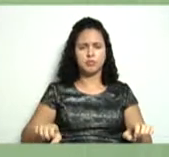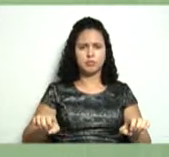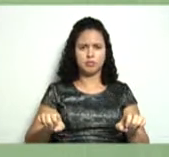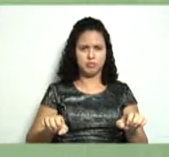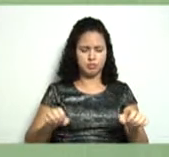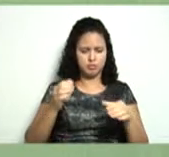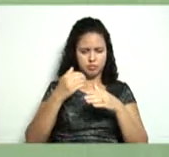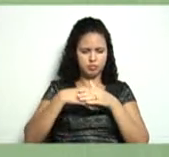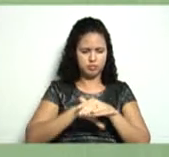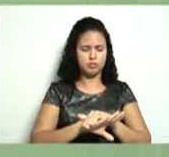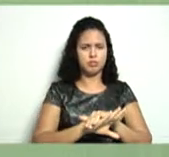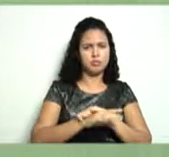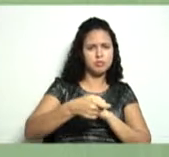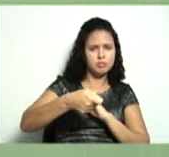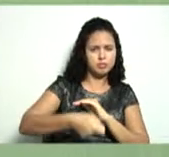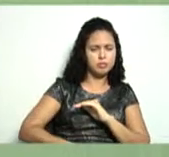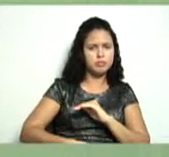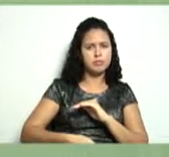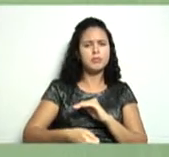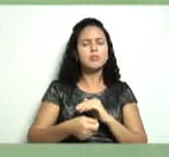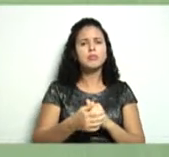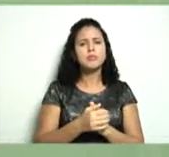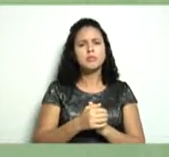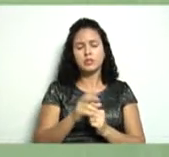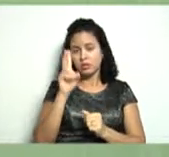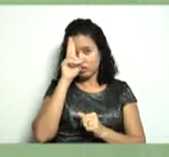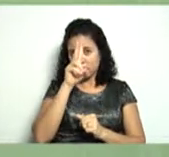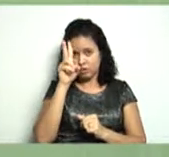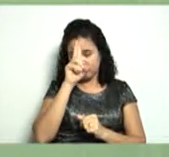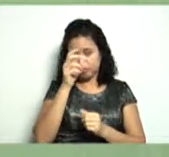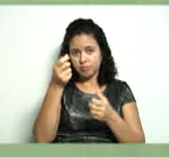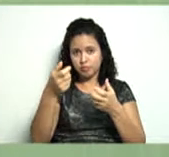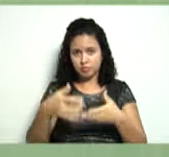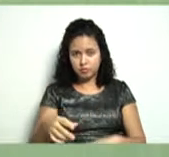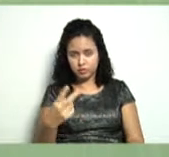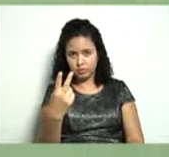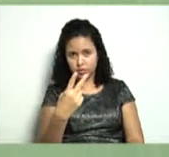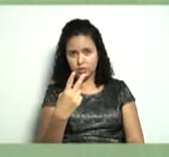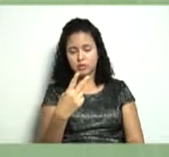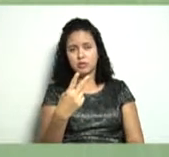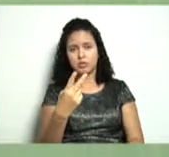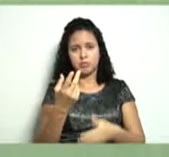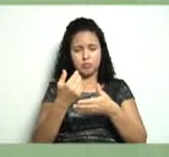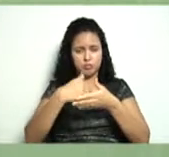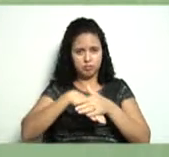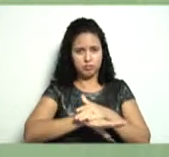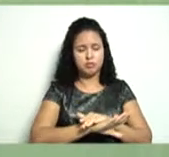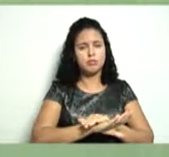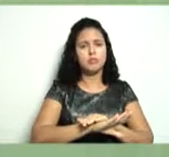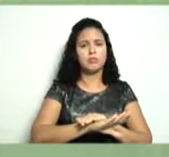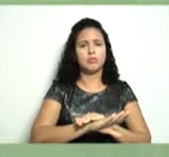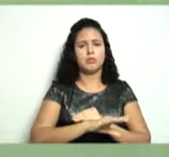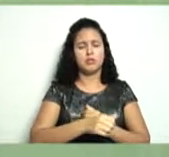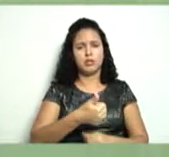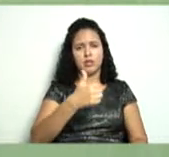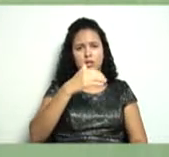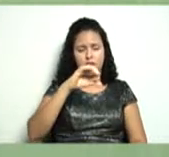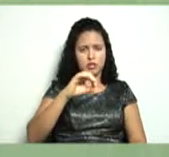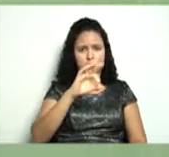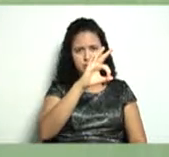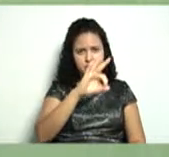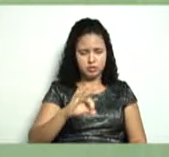fundos obrigatórios. Lembra que eu falei para vocês que são dois os fundos obrigatórios, um com 10% e o outro